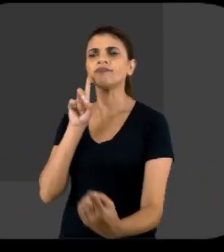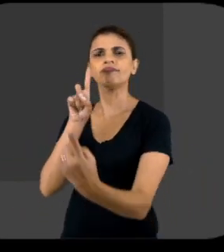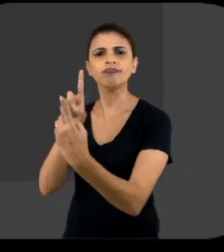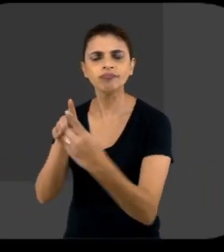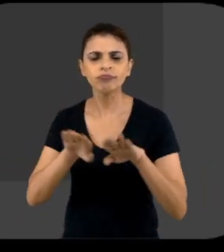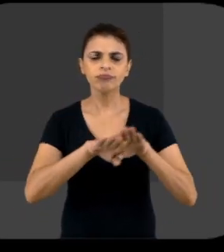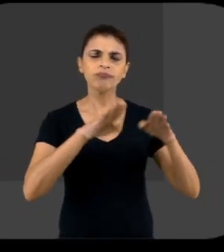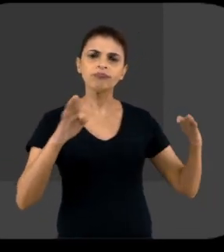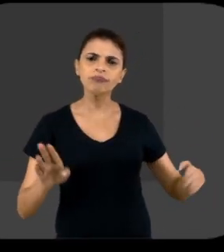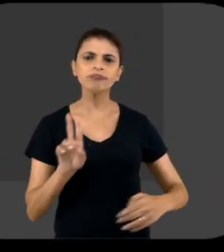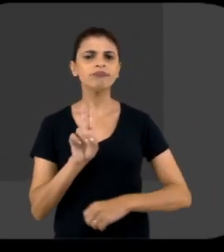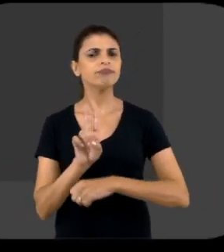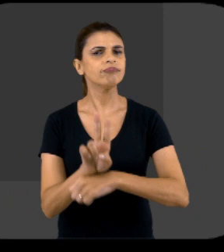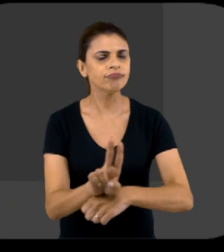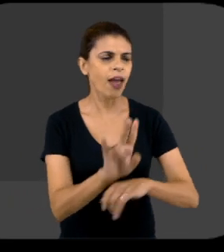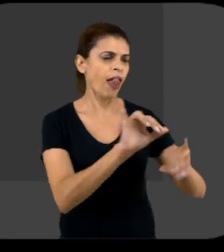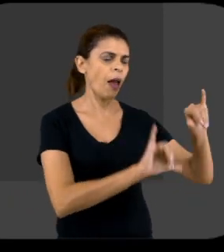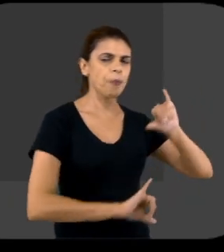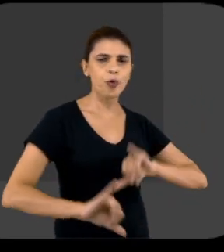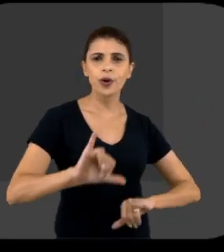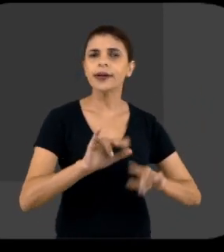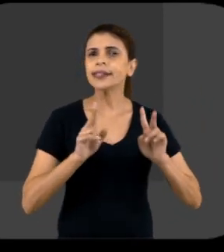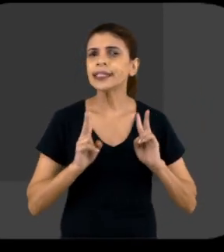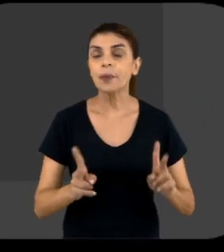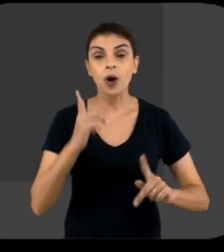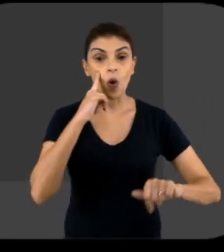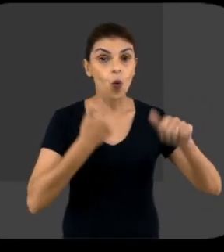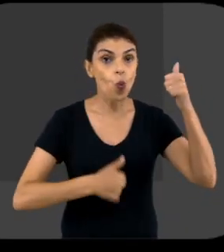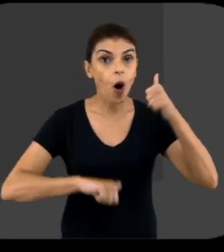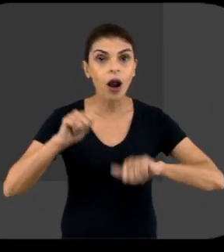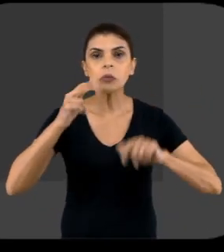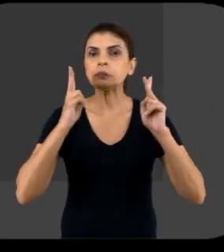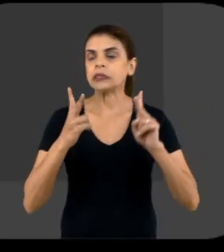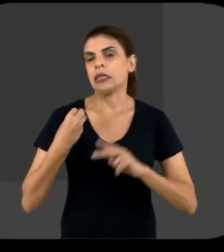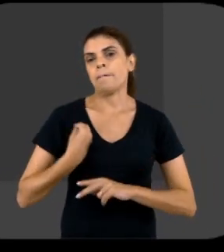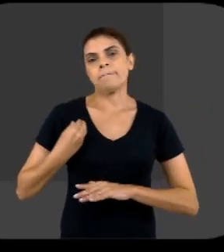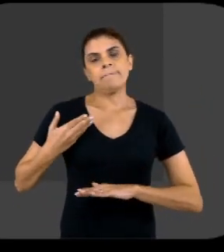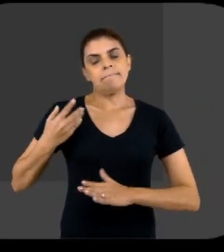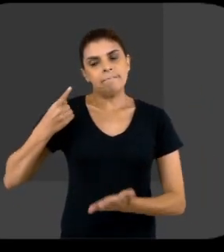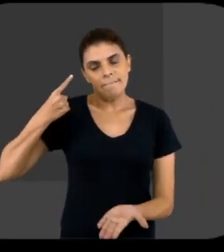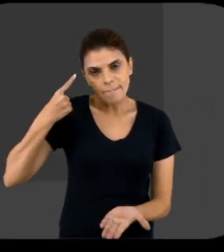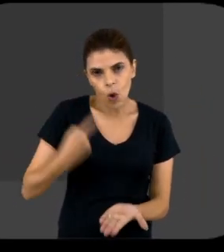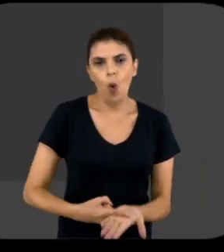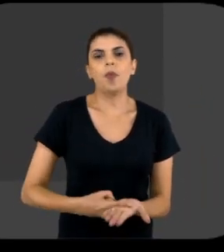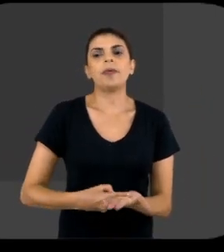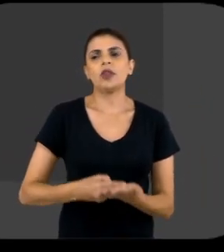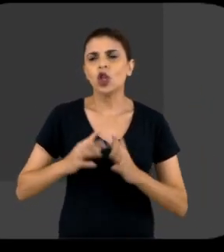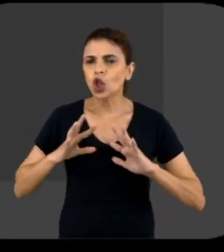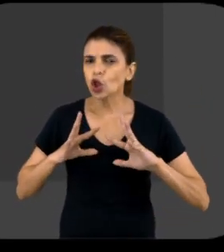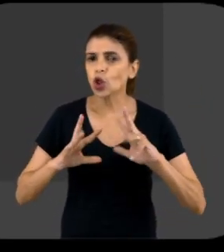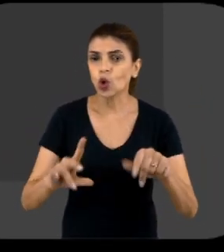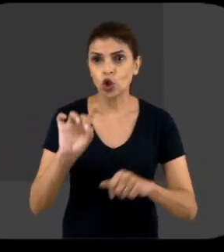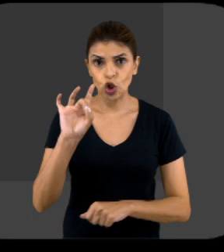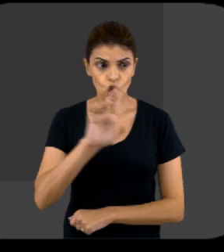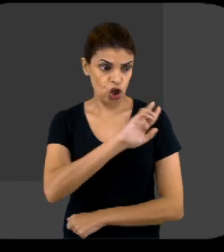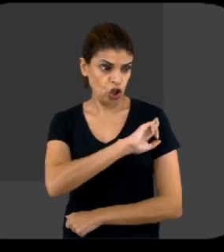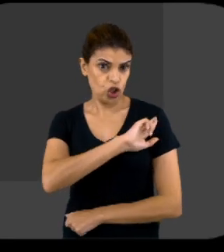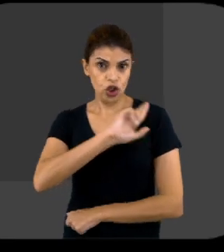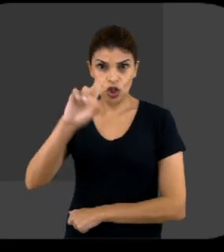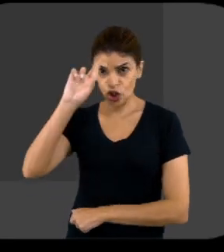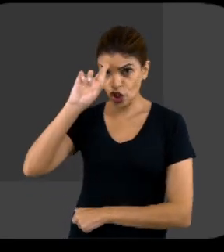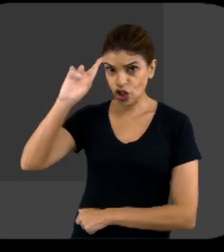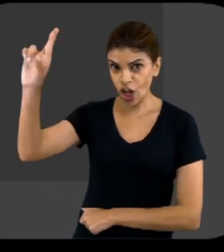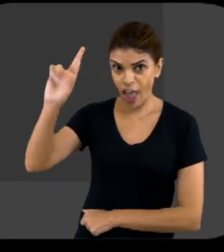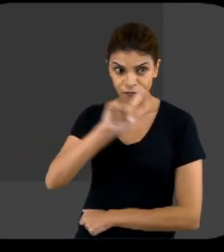quanto na gestão do laboratório também. Logicamente, a qualidade precisa da participação e comprometimento de todos, não somente do